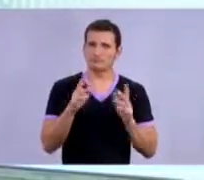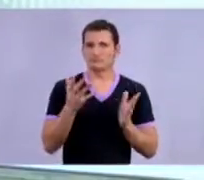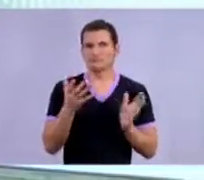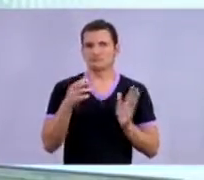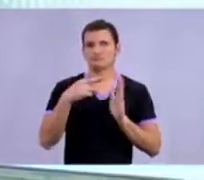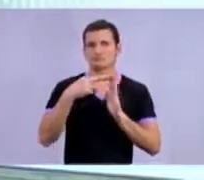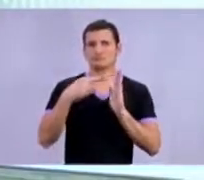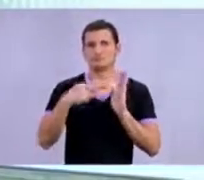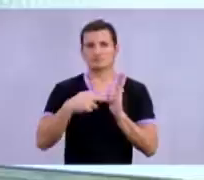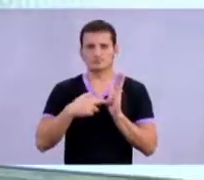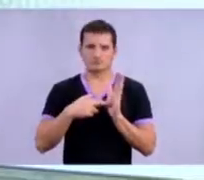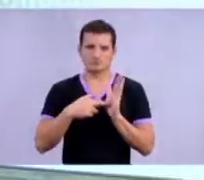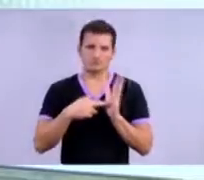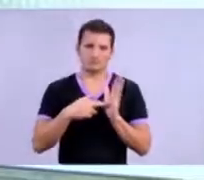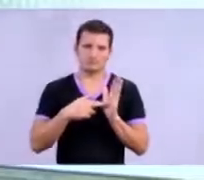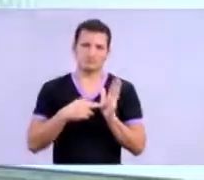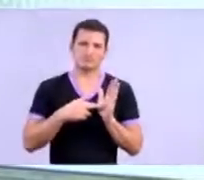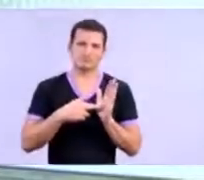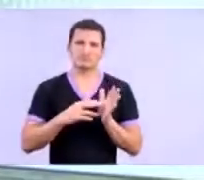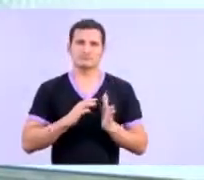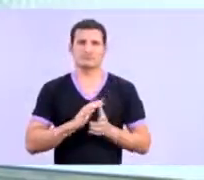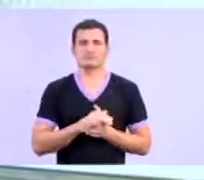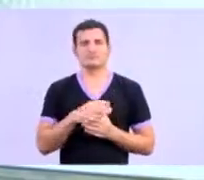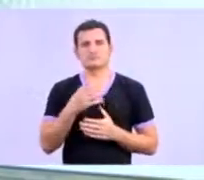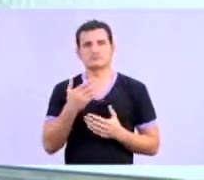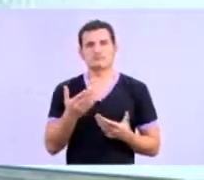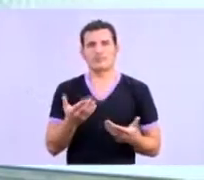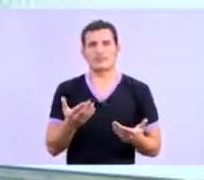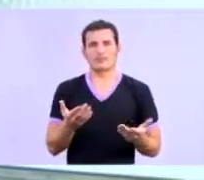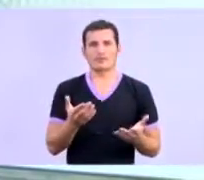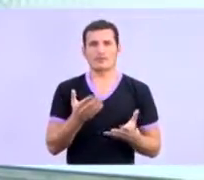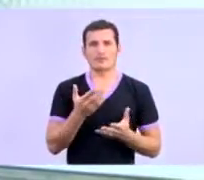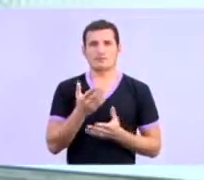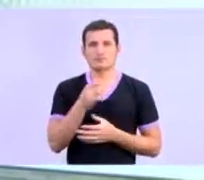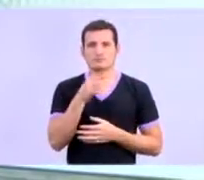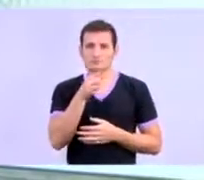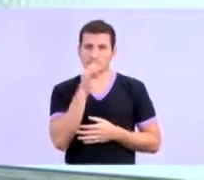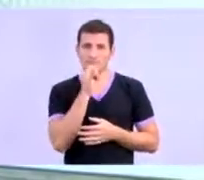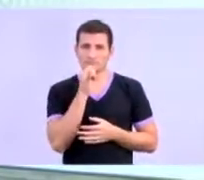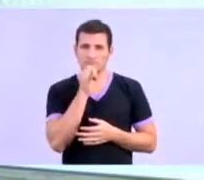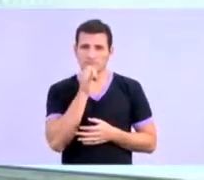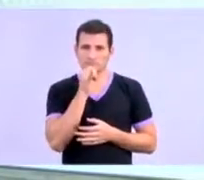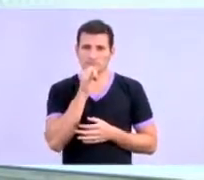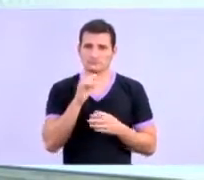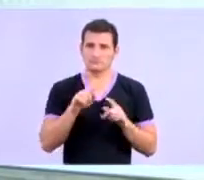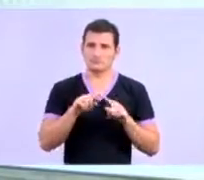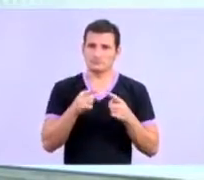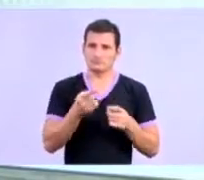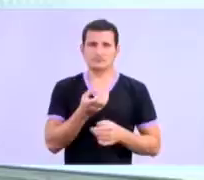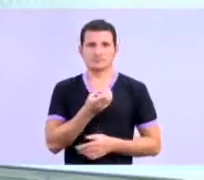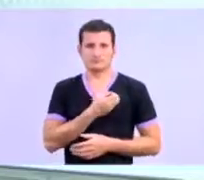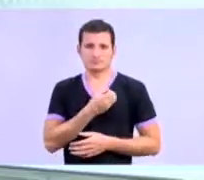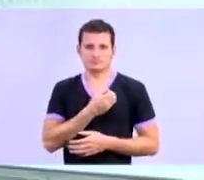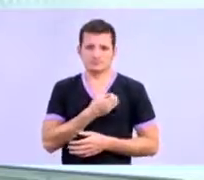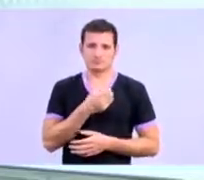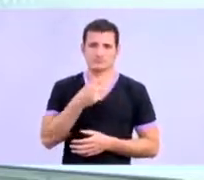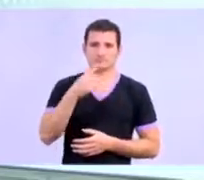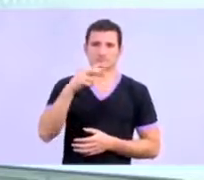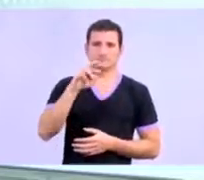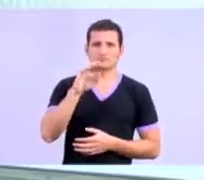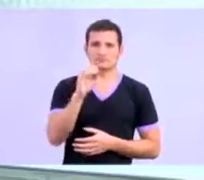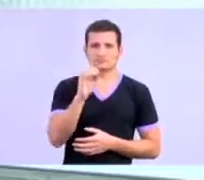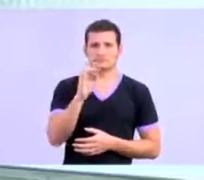né? Algo que está convencionado quando a gente diz aí nesse exemplo. Mas os protocolos que a gente está falando aqui são